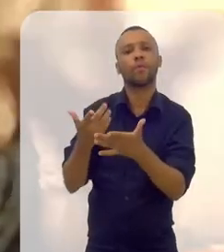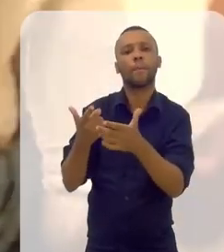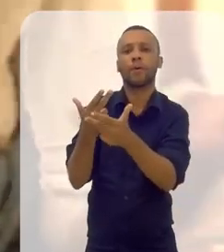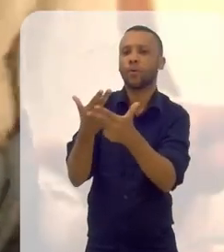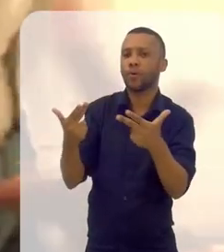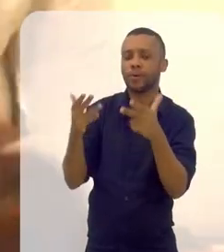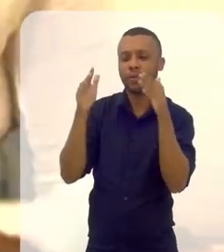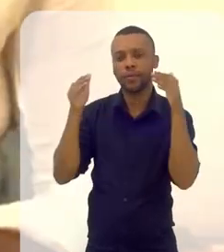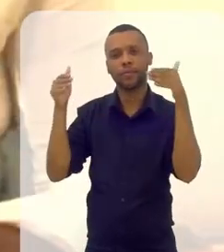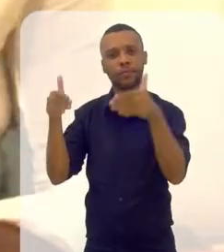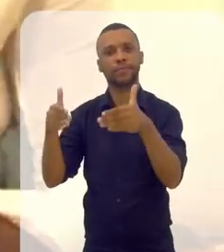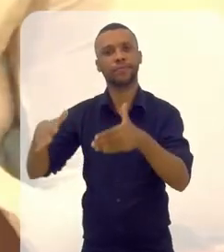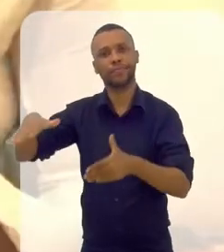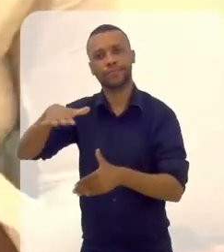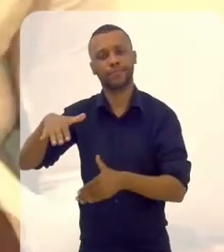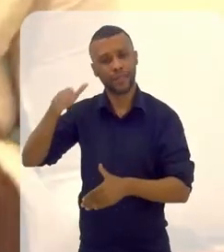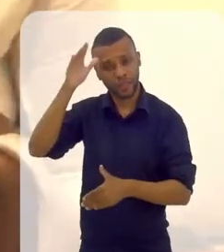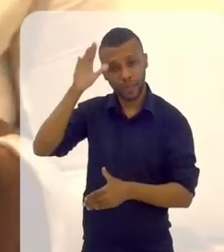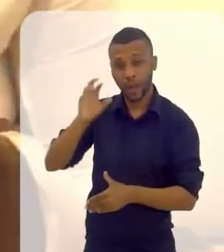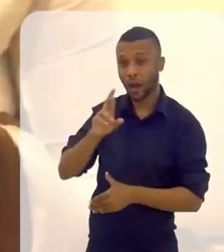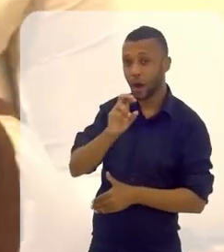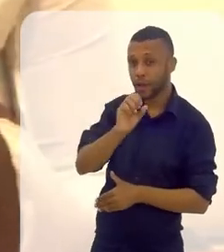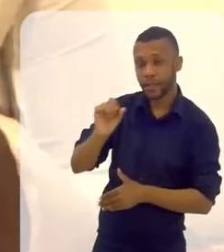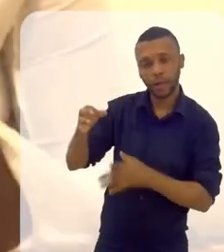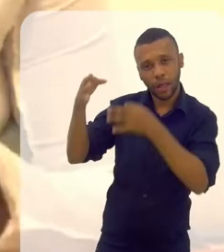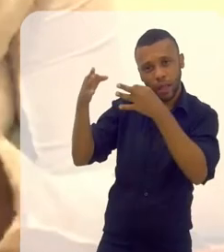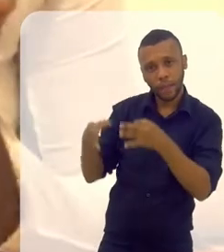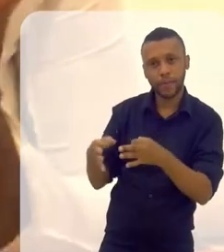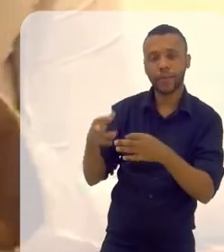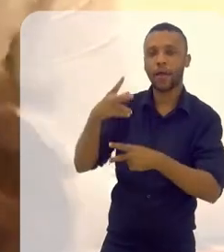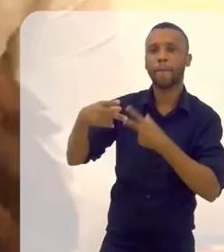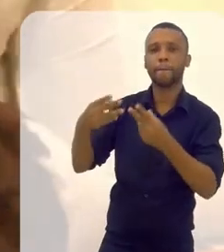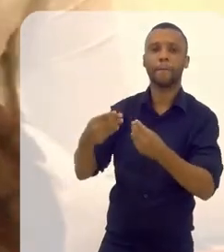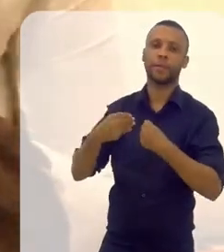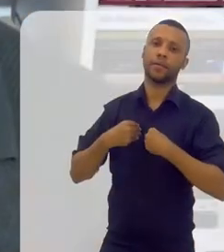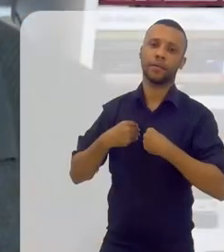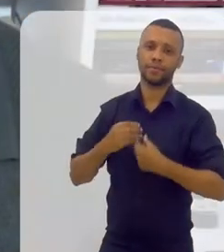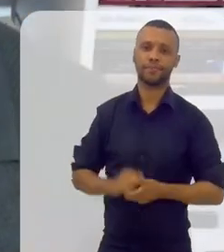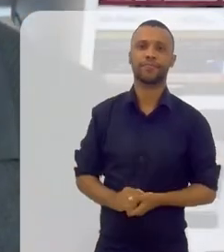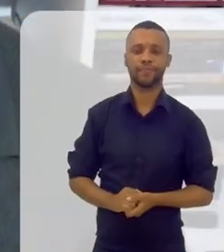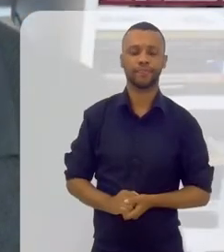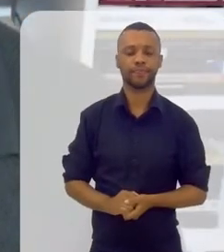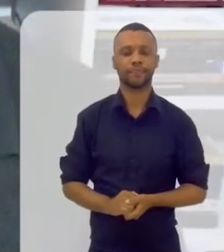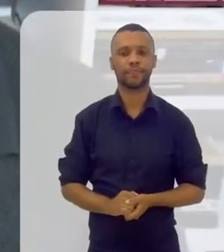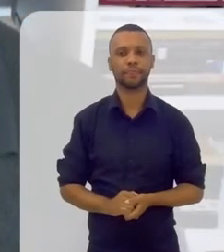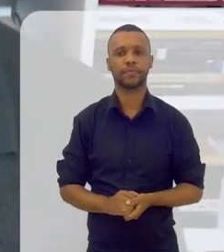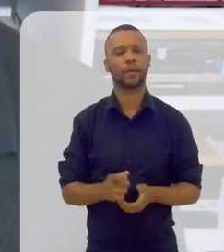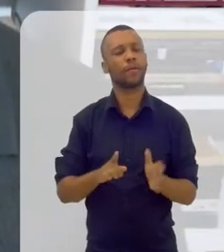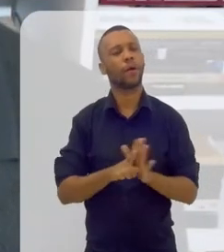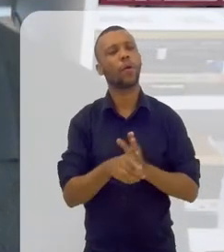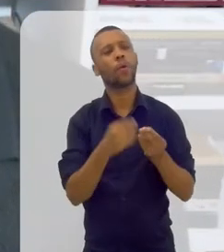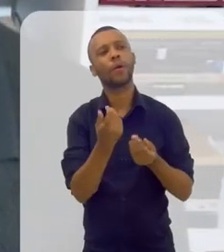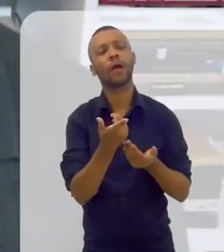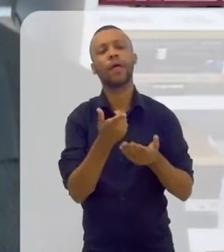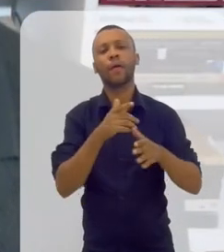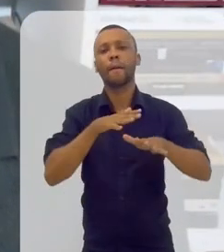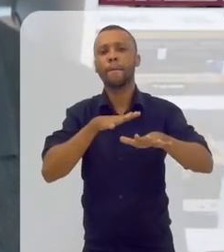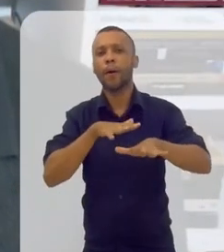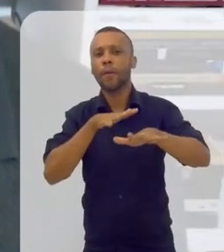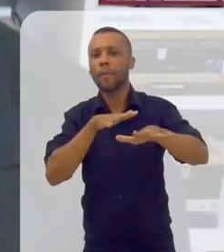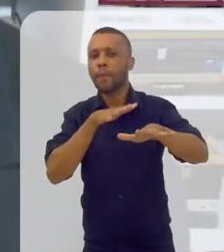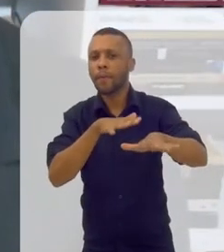nesse sentido. A Tia Rosa é realmente um presente. Agora, como é que eram os desfiles